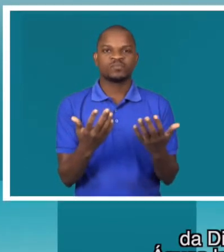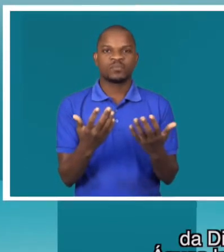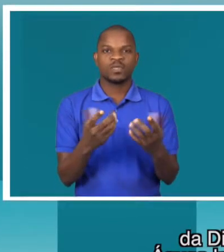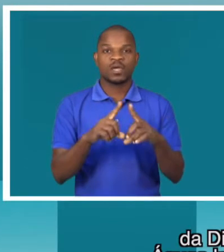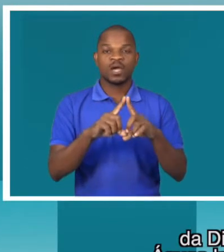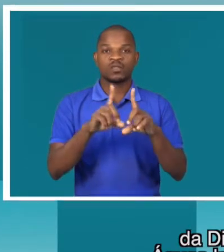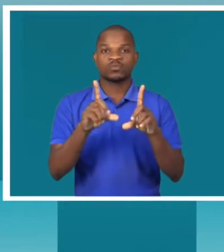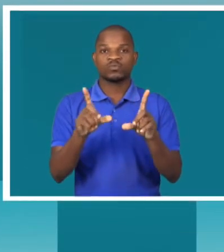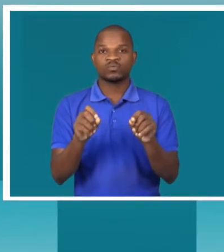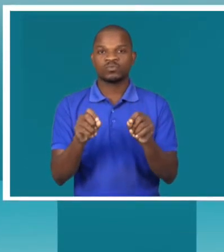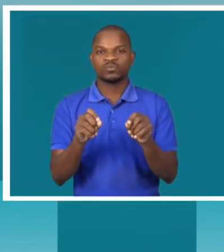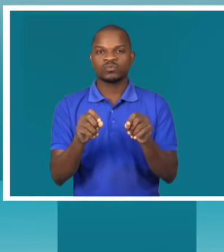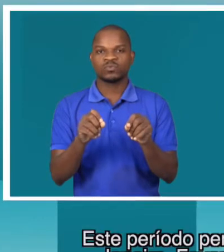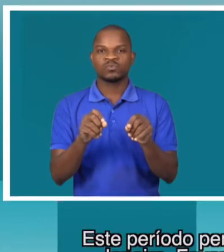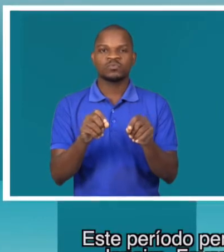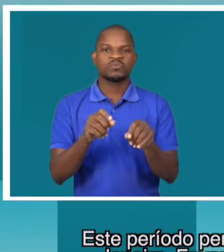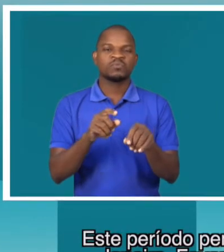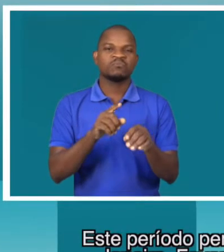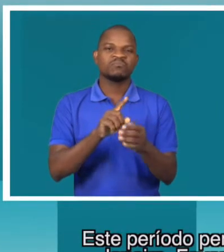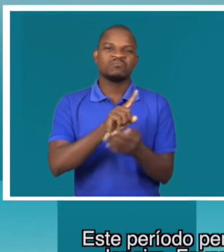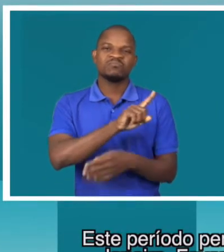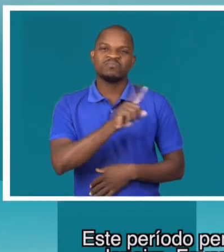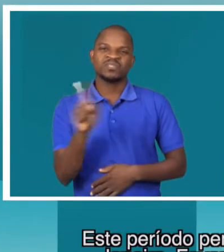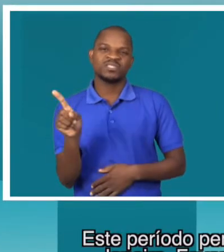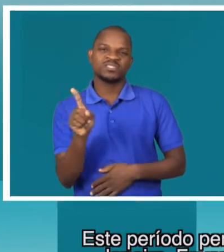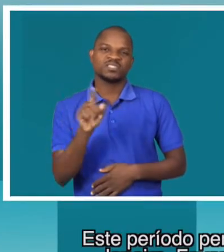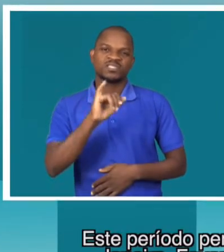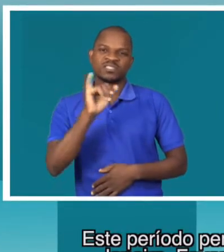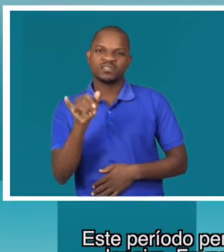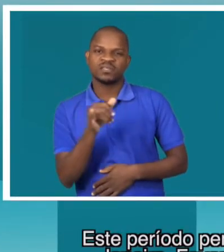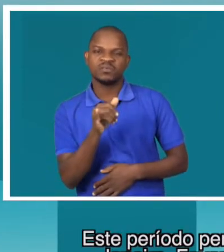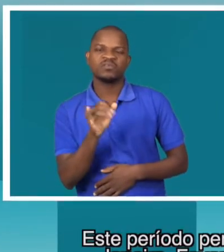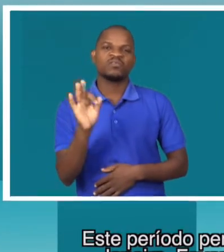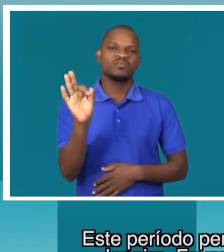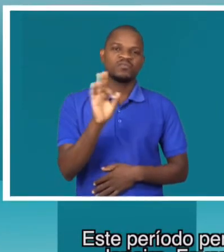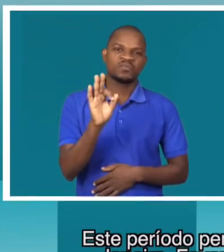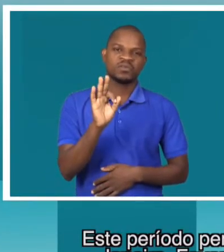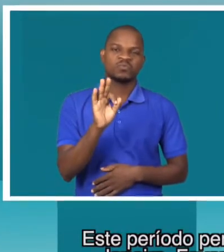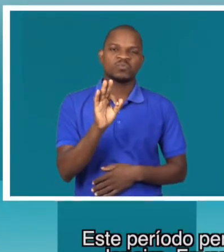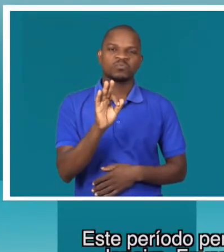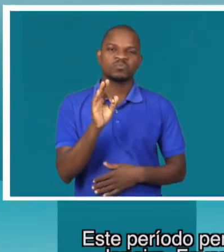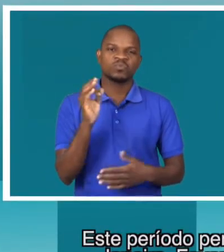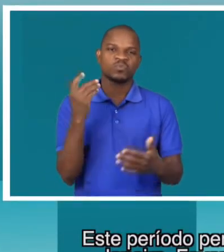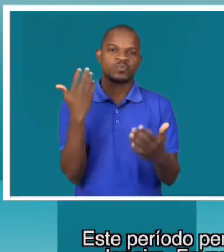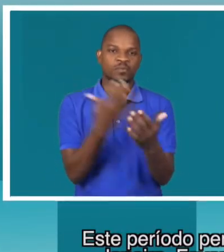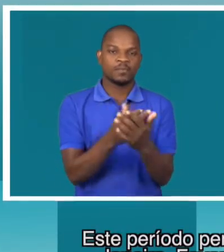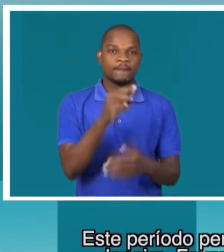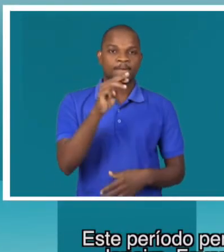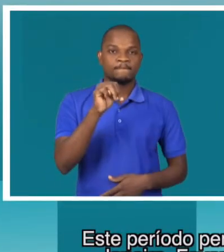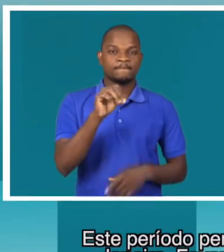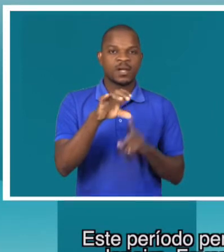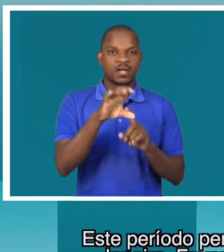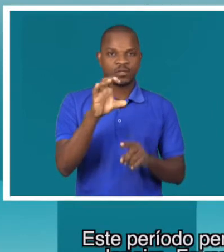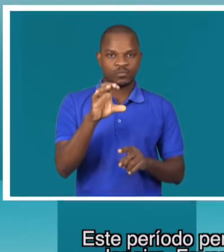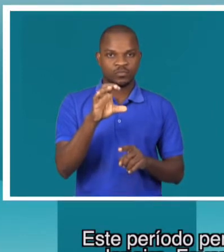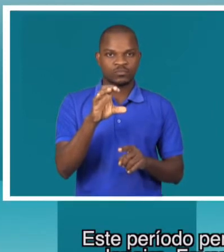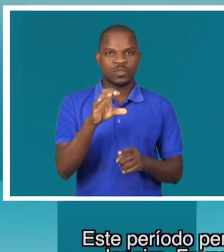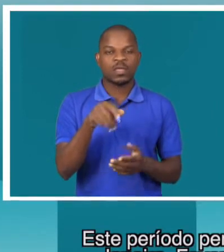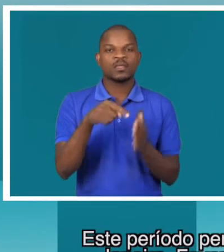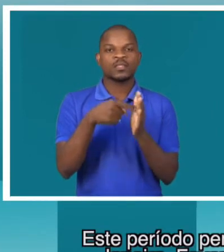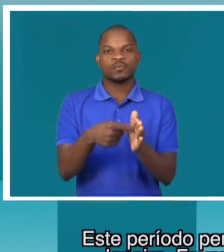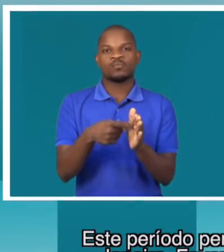e Pesca de Maputo. O período permite que as espécies, nesses meses, meses de